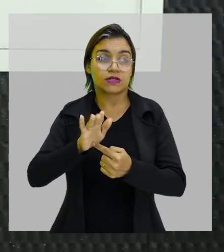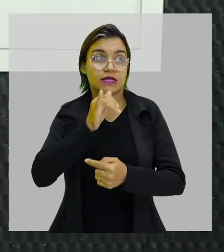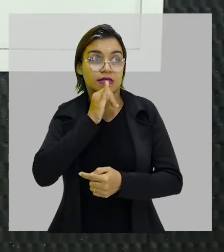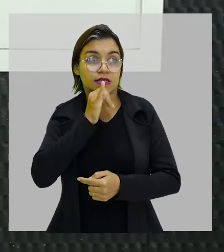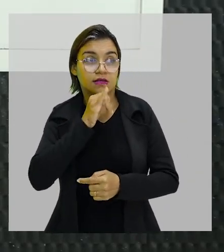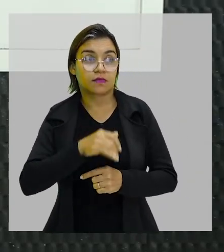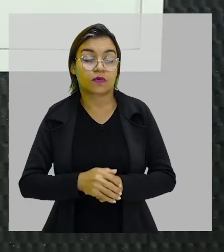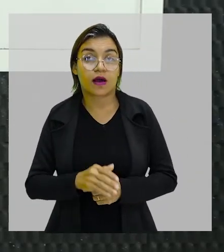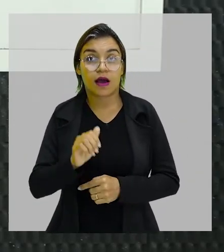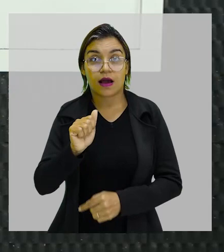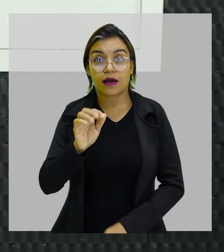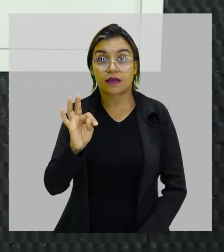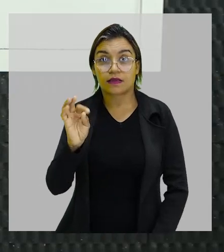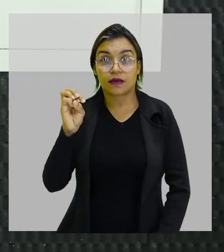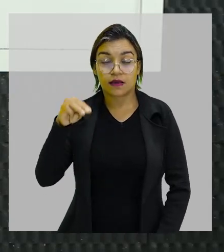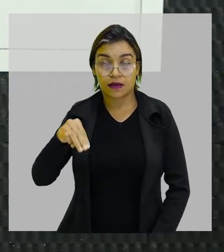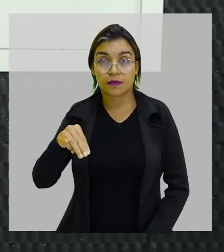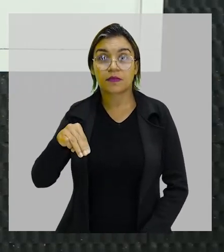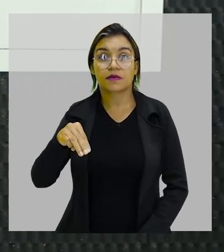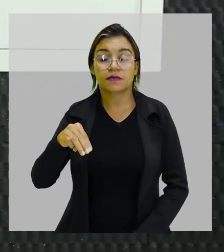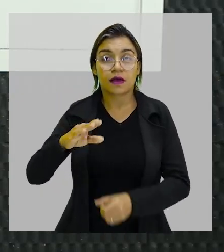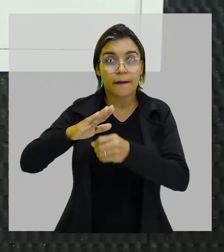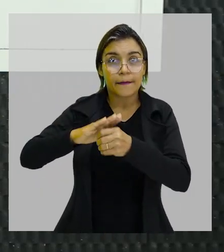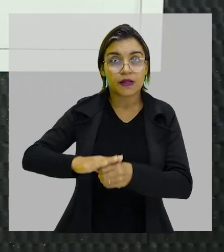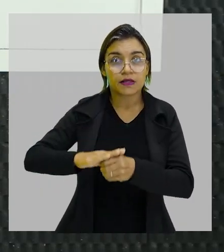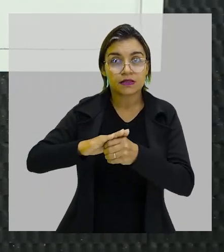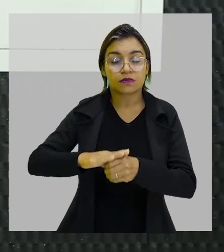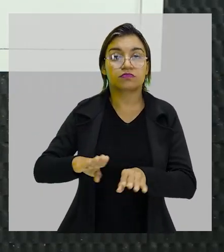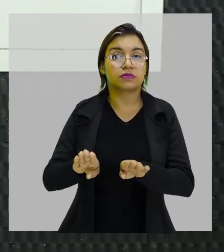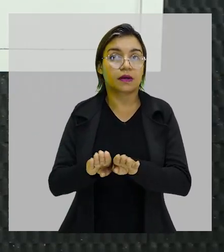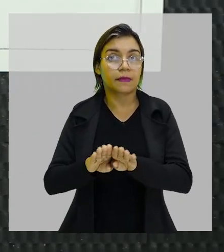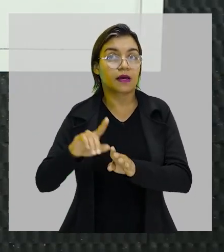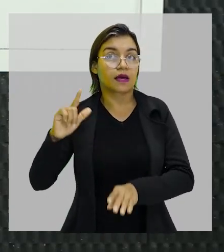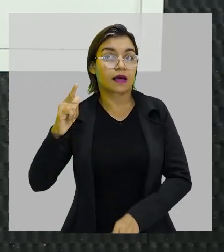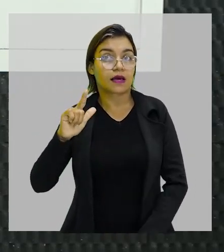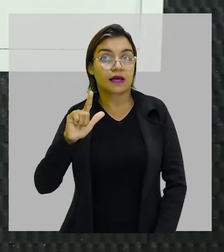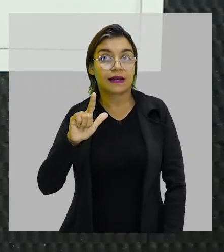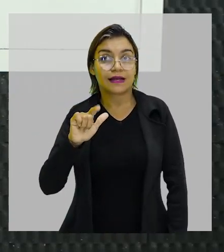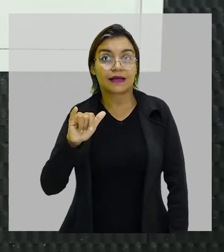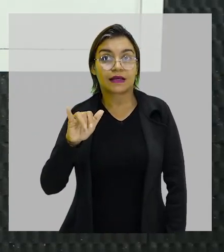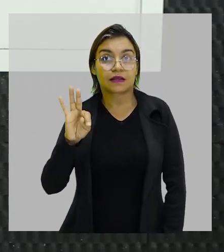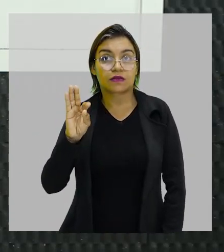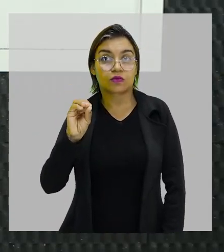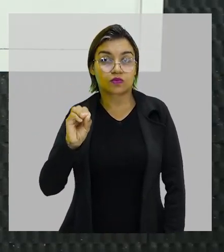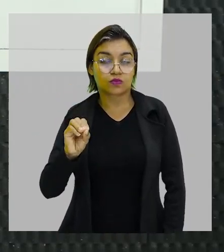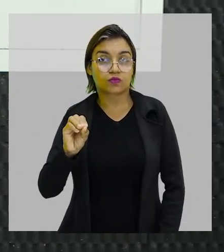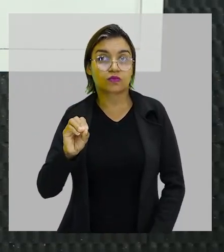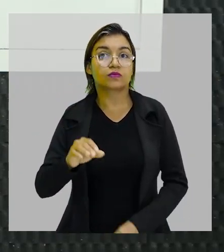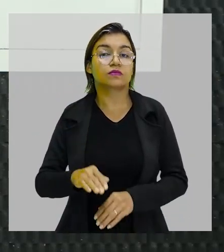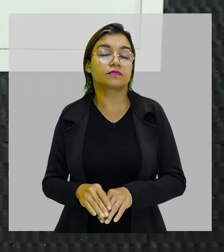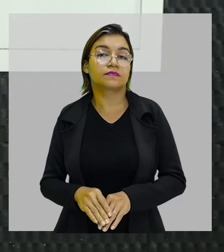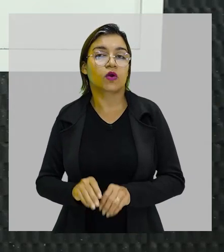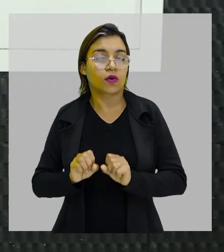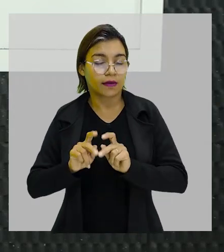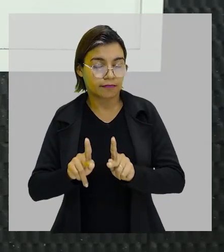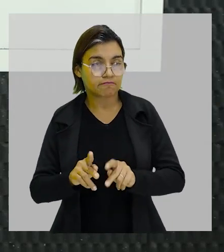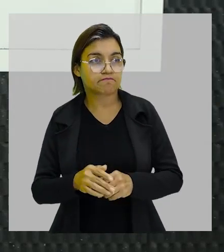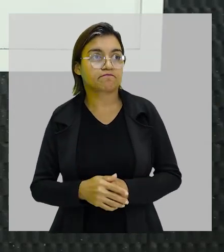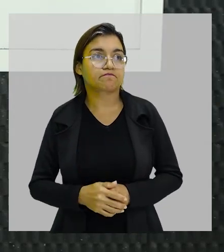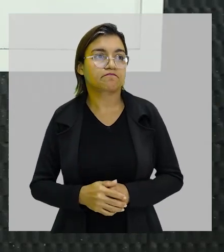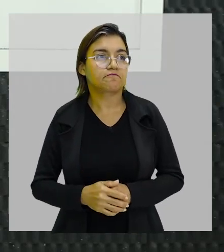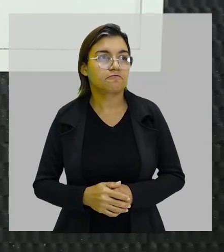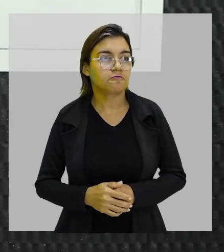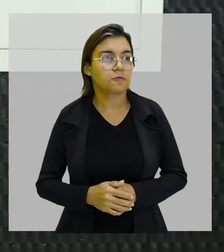atm, quer dizer que a pressão é em atm, está ok. Está em litros, quer dizer que o volume é em litros, então está ok.